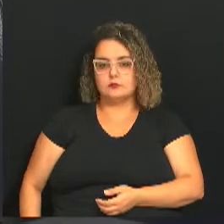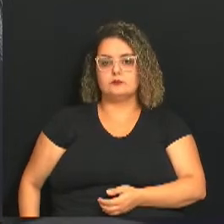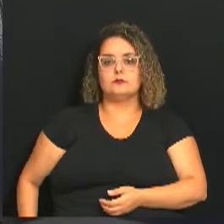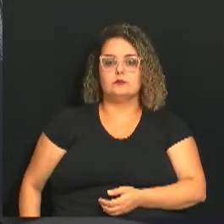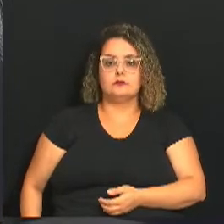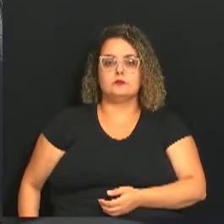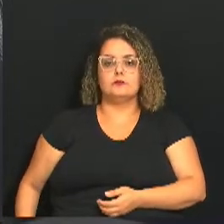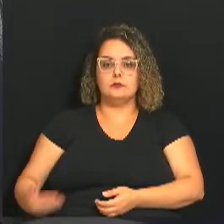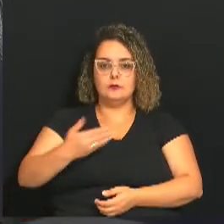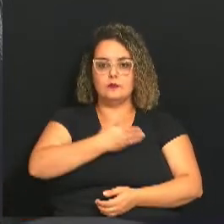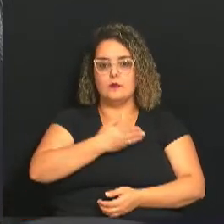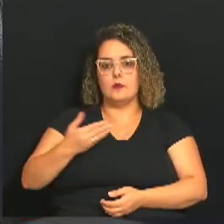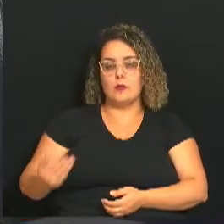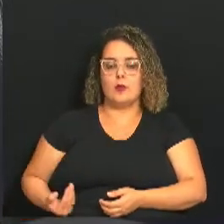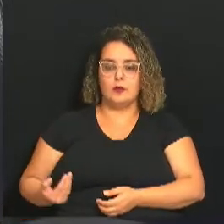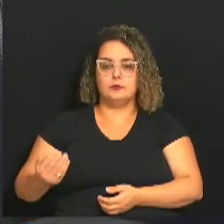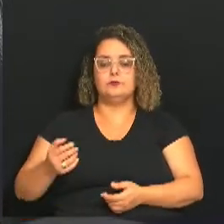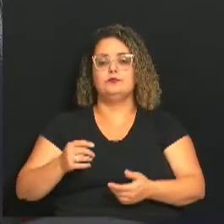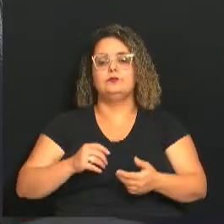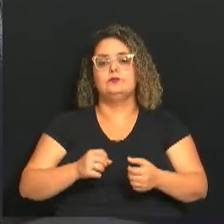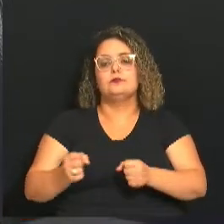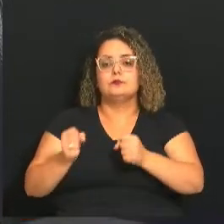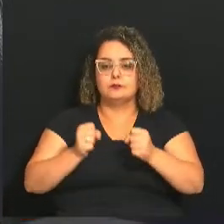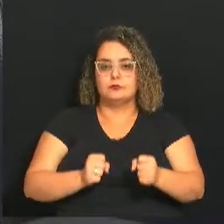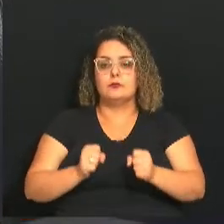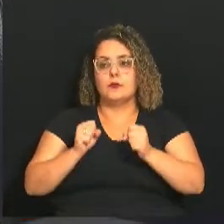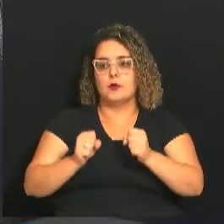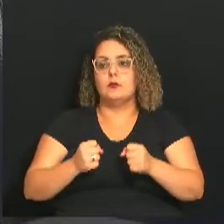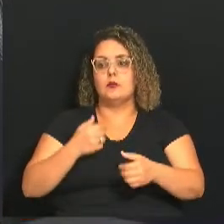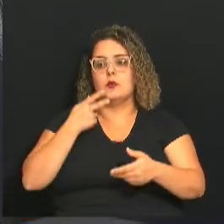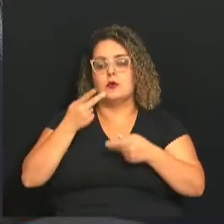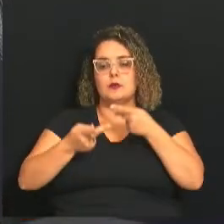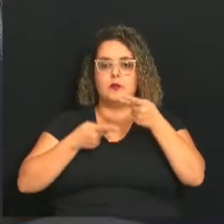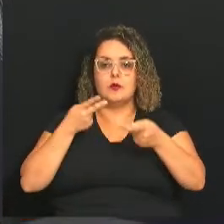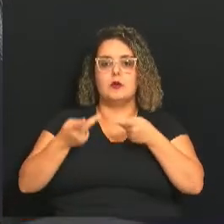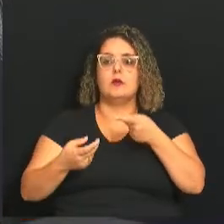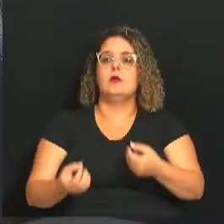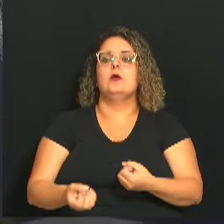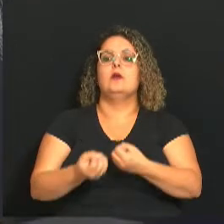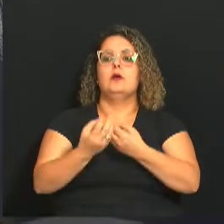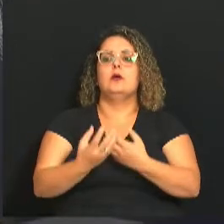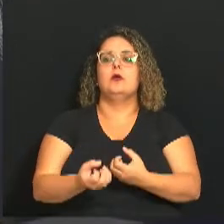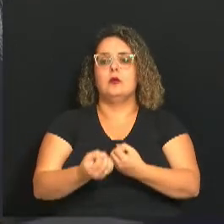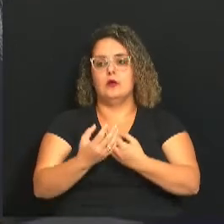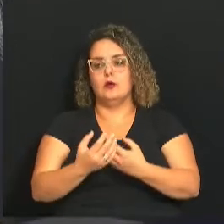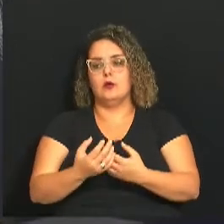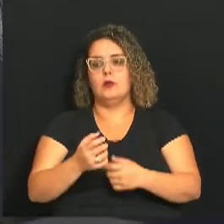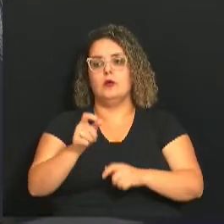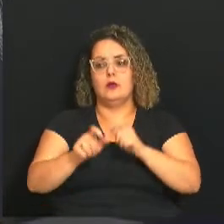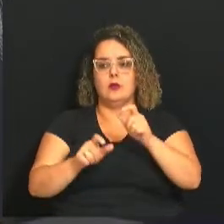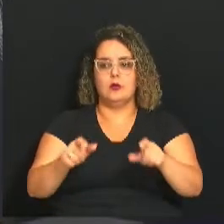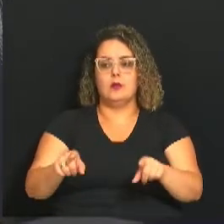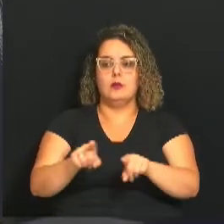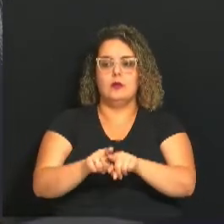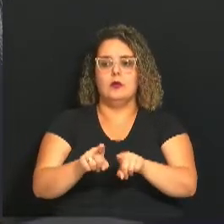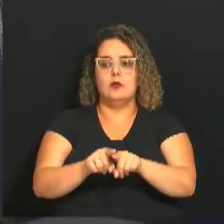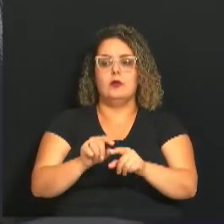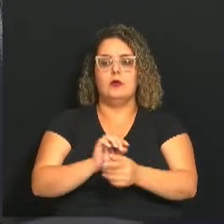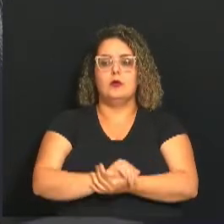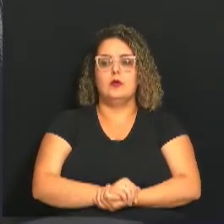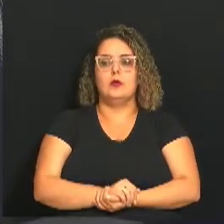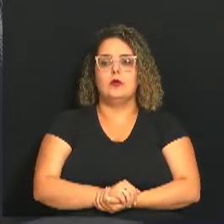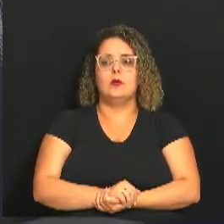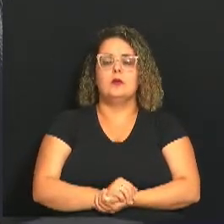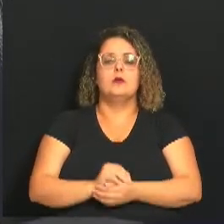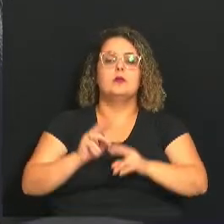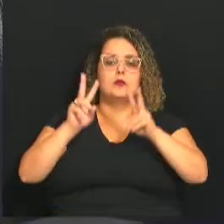municipal que tenha condições de abordar, de trazer informações à população também relativas a esse tema que